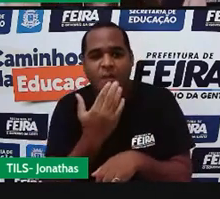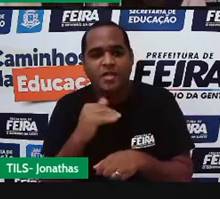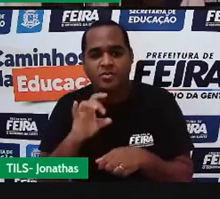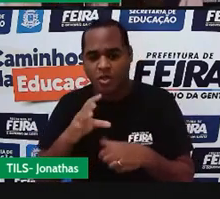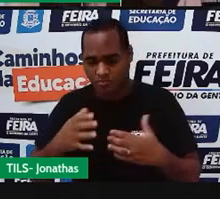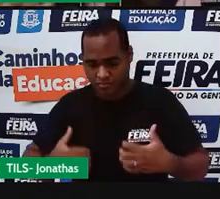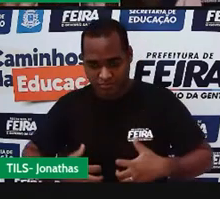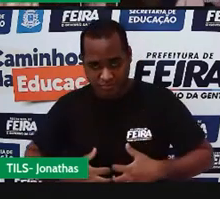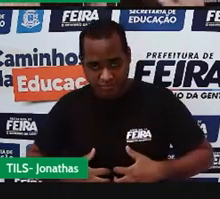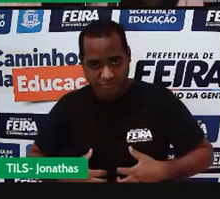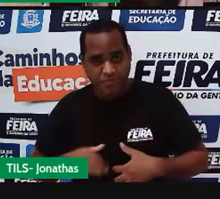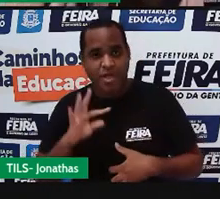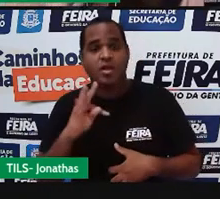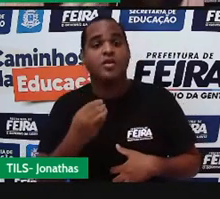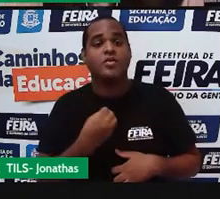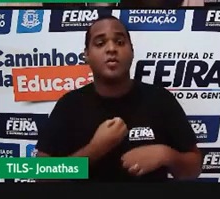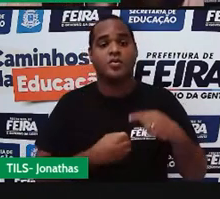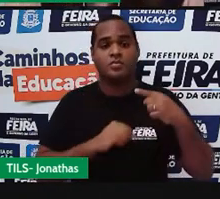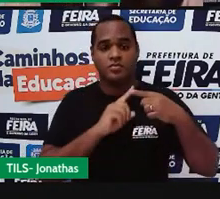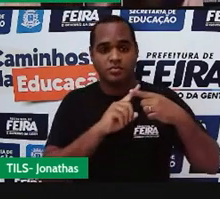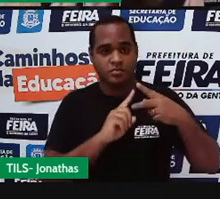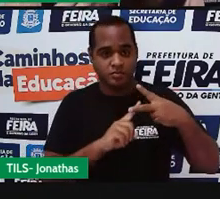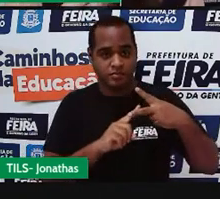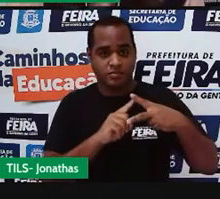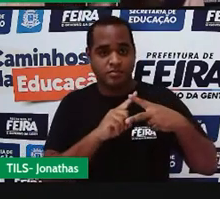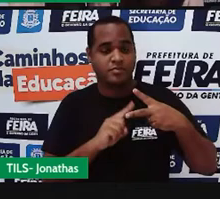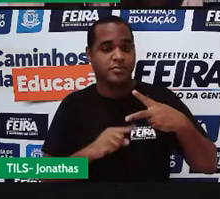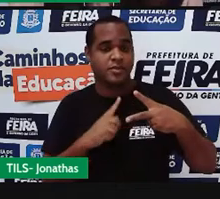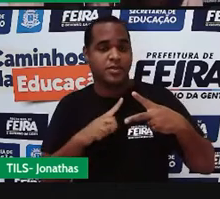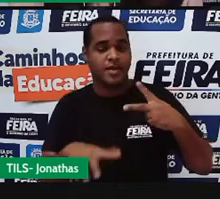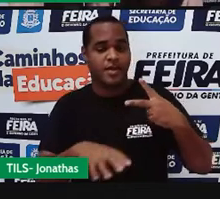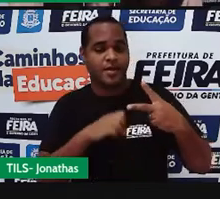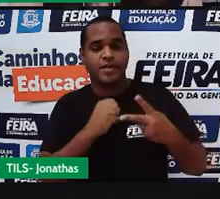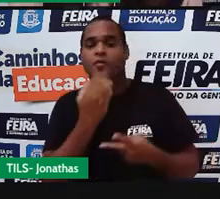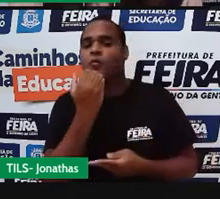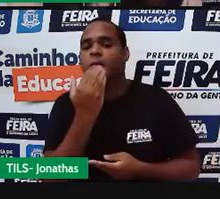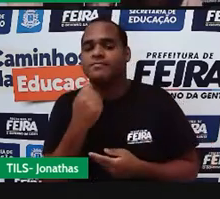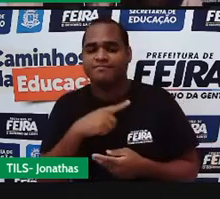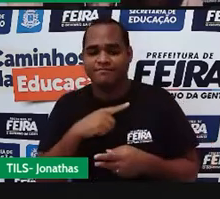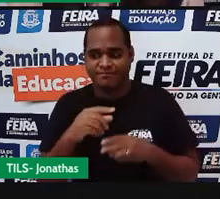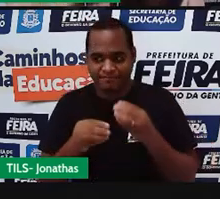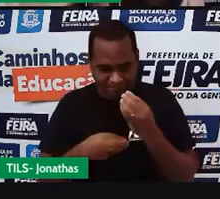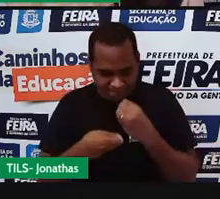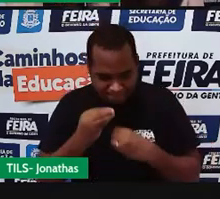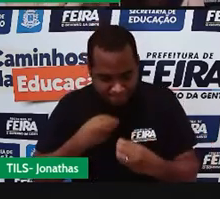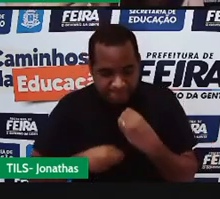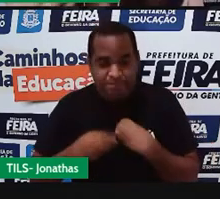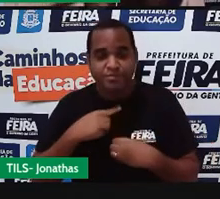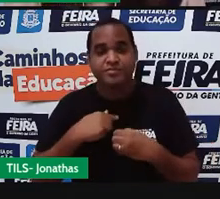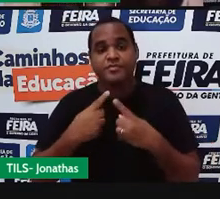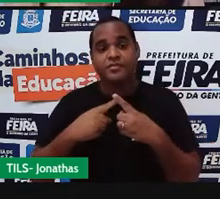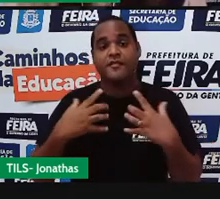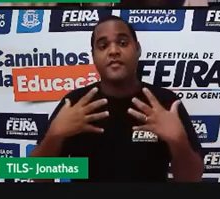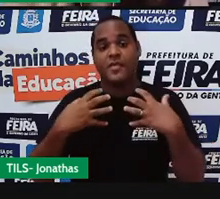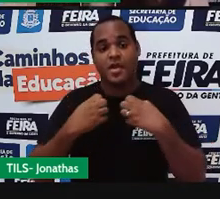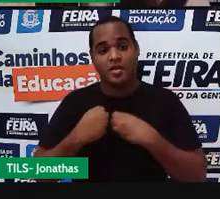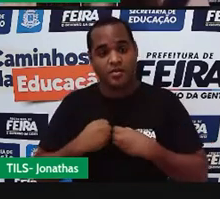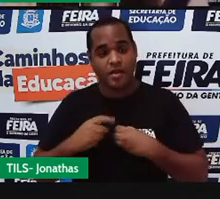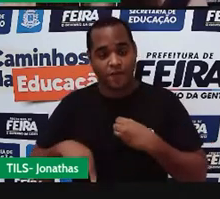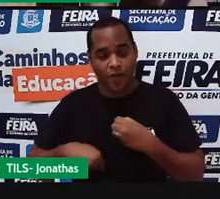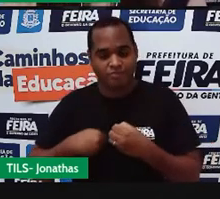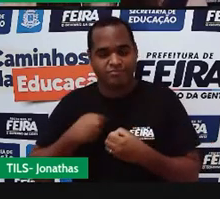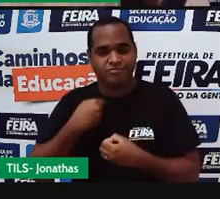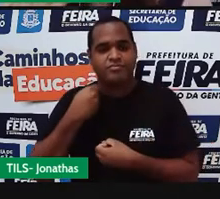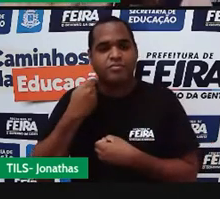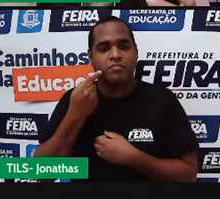tem só um estômago e ele tem um estômago Primeiro eles recebem o alimento lá nesse estômago ele ele desse estômago volta